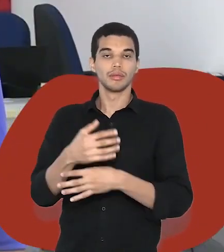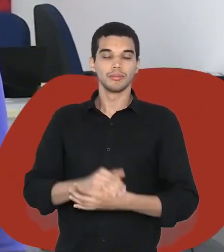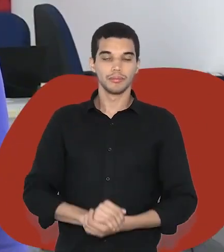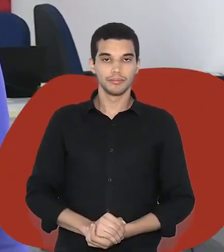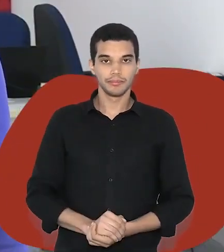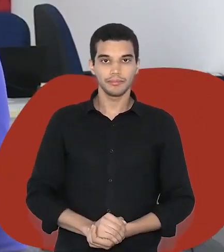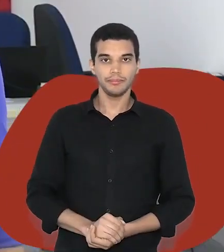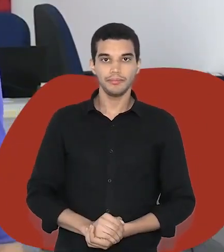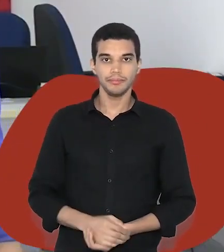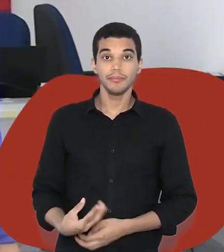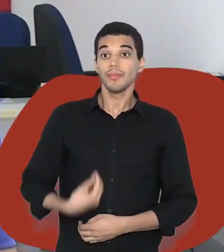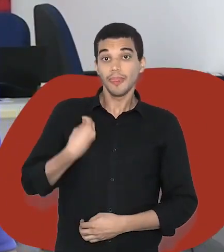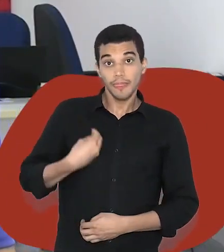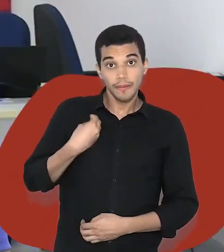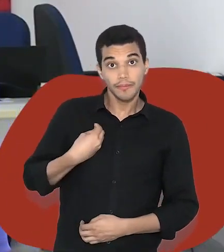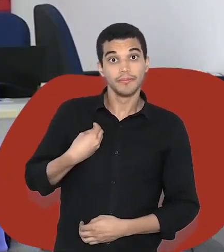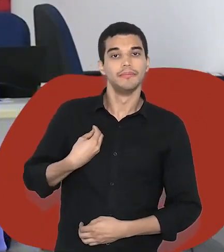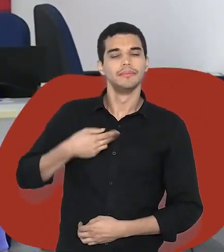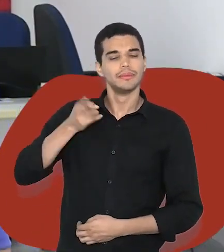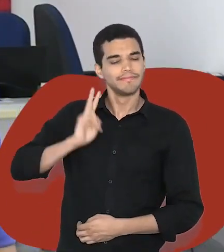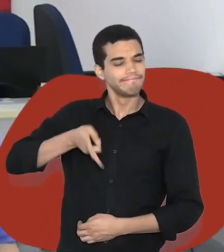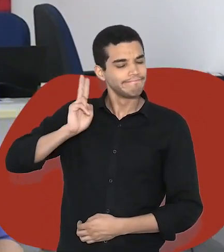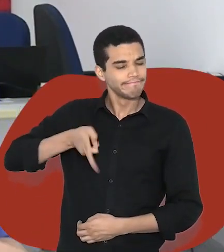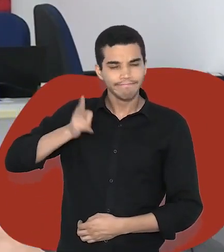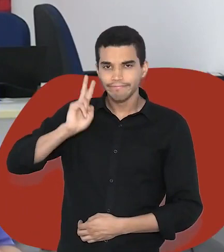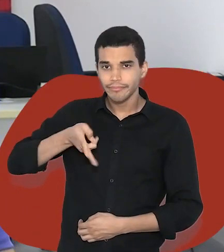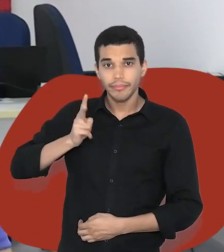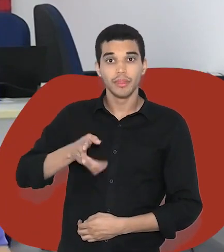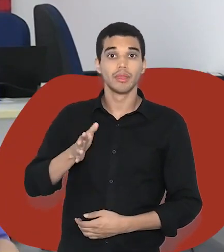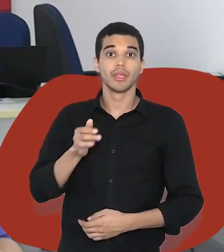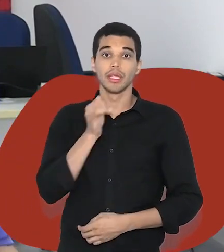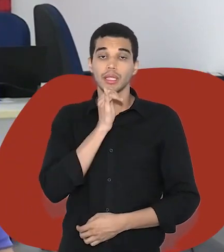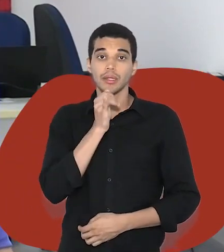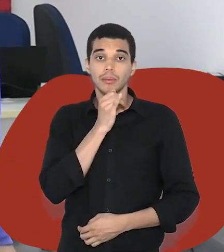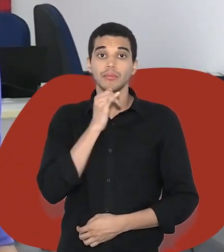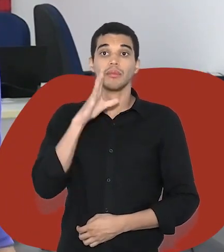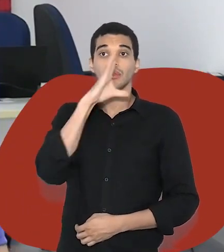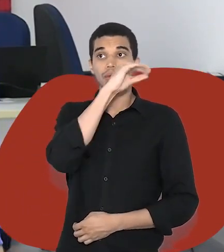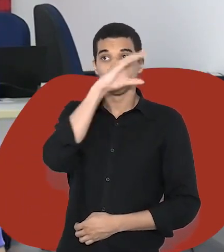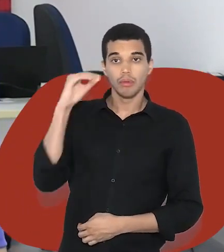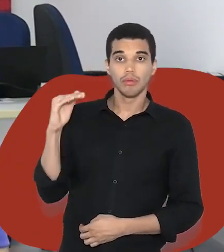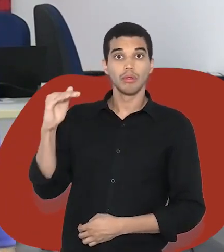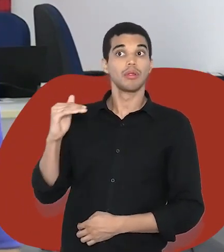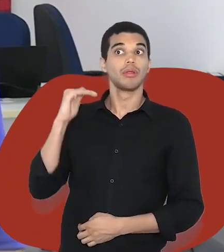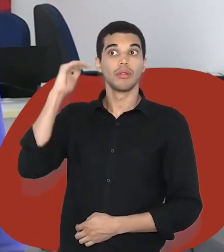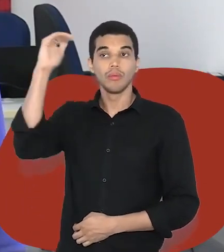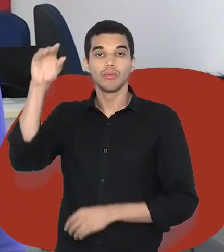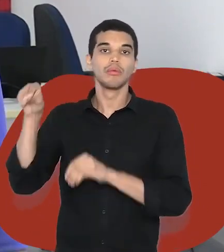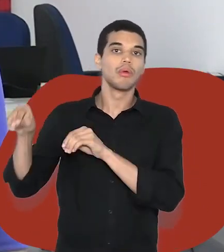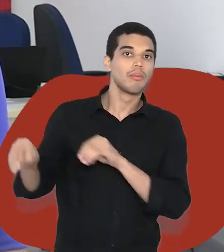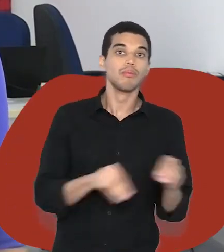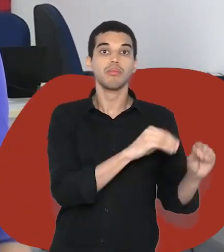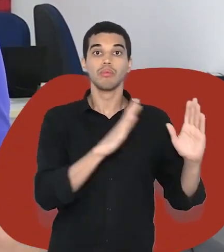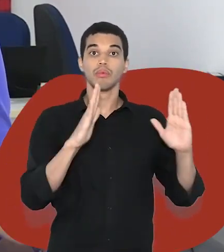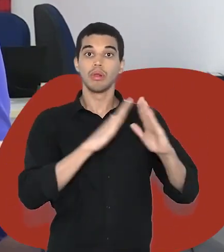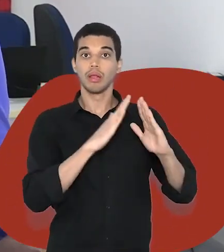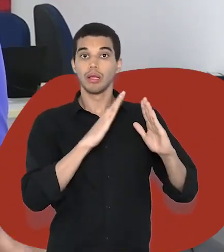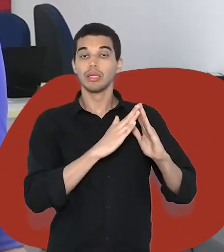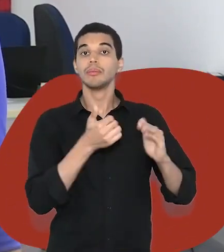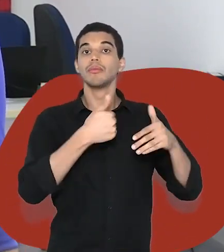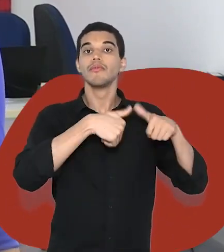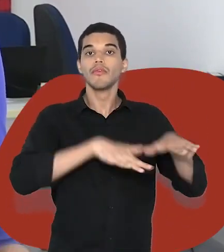situações, inclusive bastante frequentes, de adolescentes e adultos encaminhados para Recife